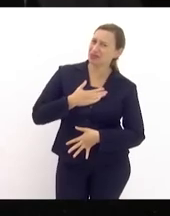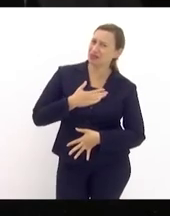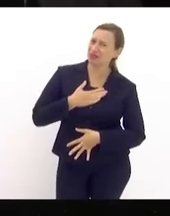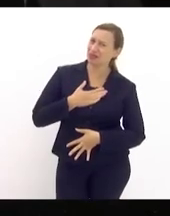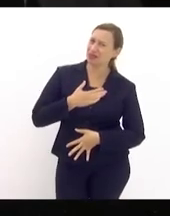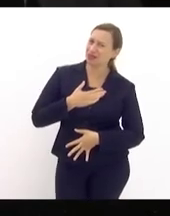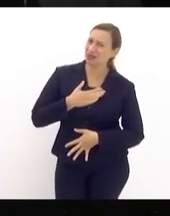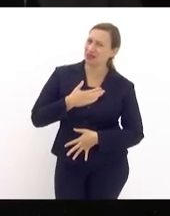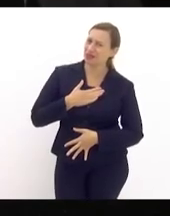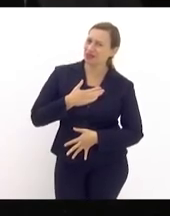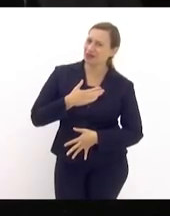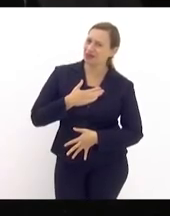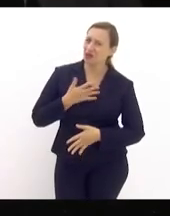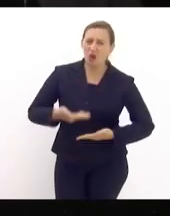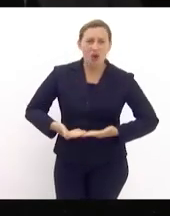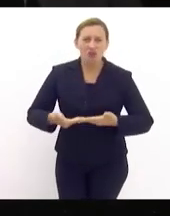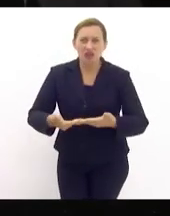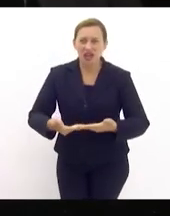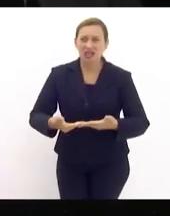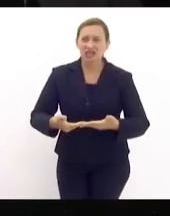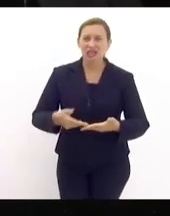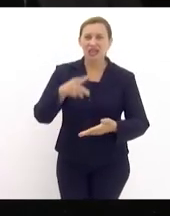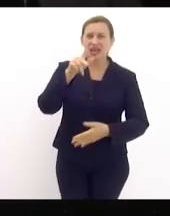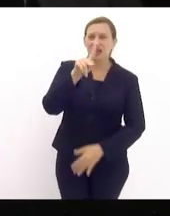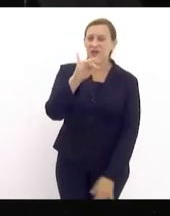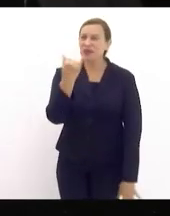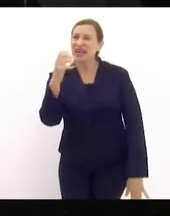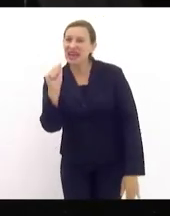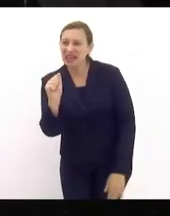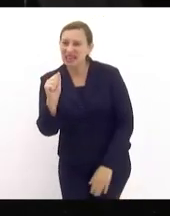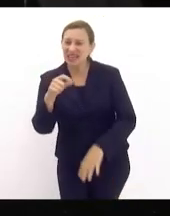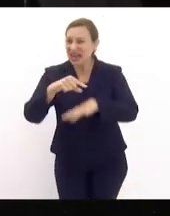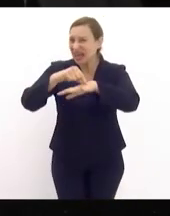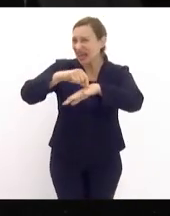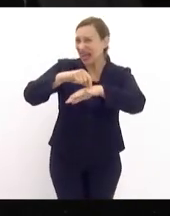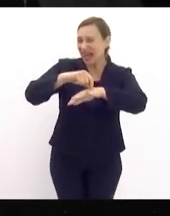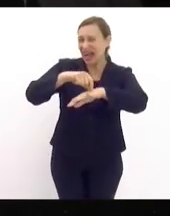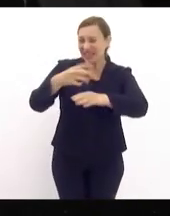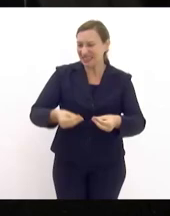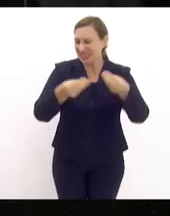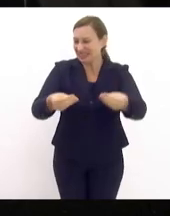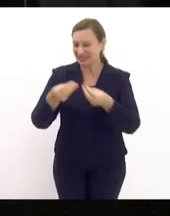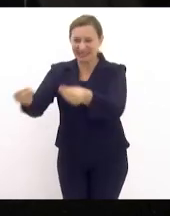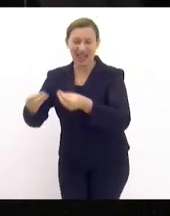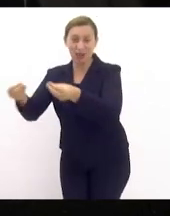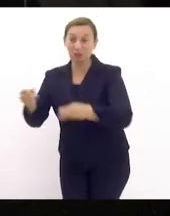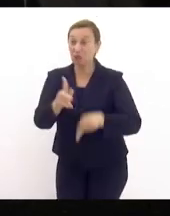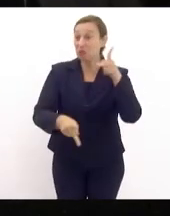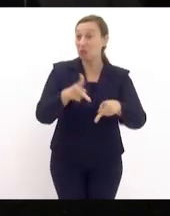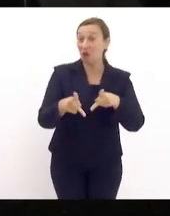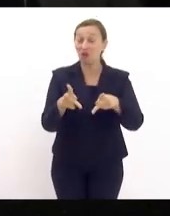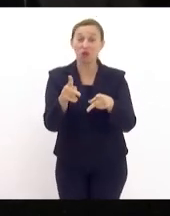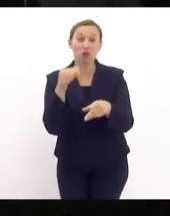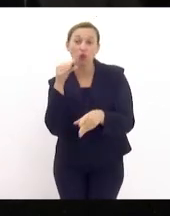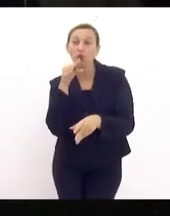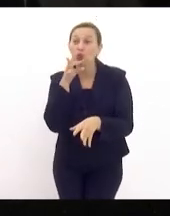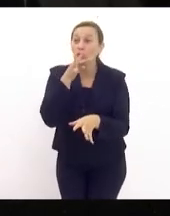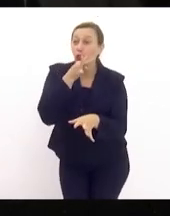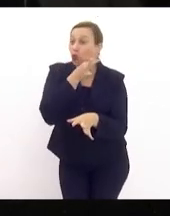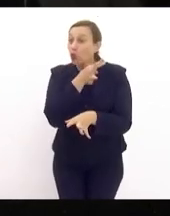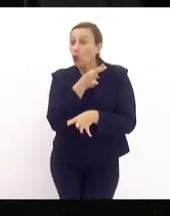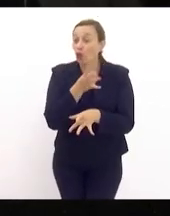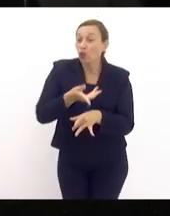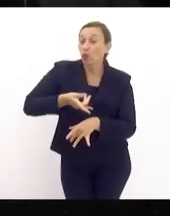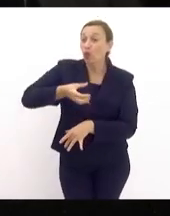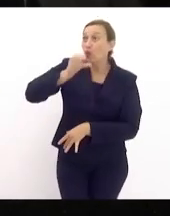demagogia. Ofereceram picanha para a população, falaram que iam dar picanha para a população com aquela gordurinha, com cervejinha.